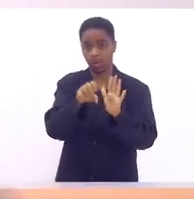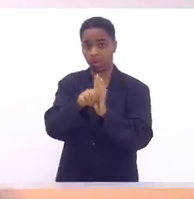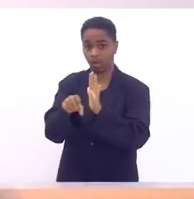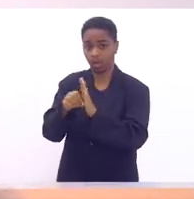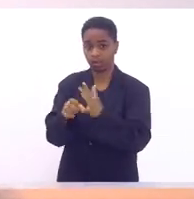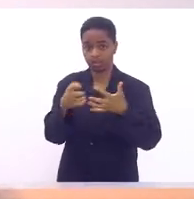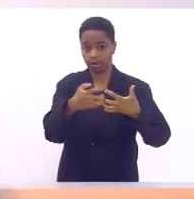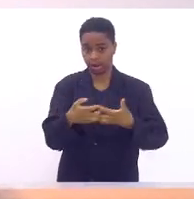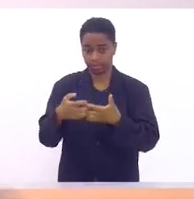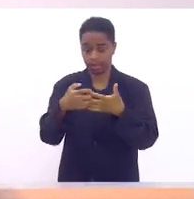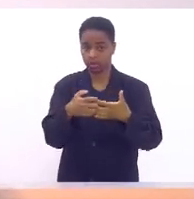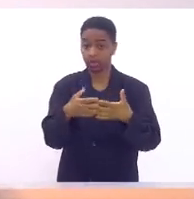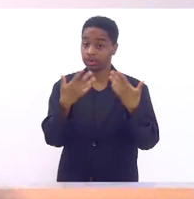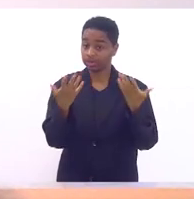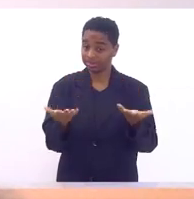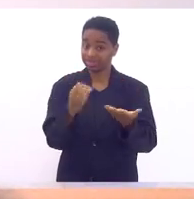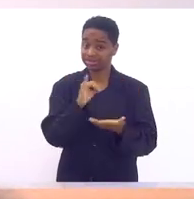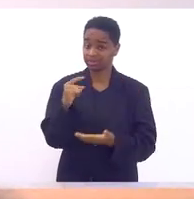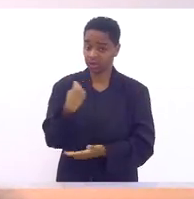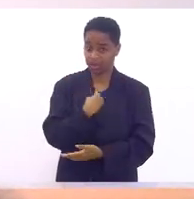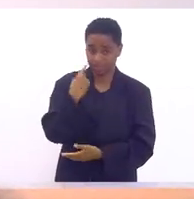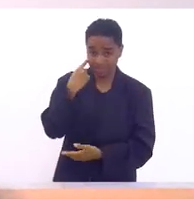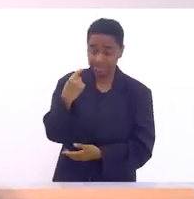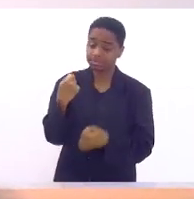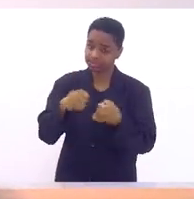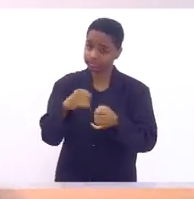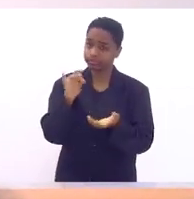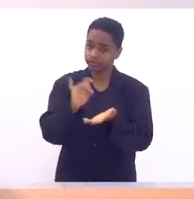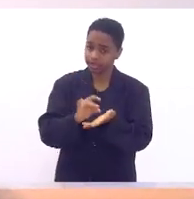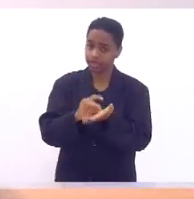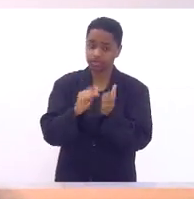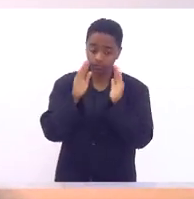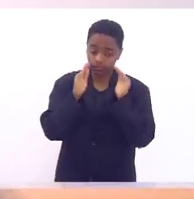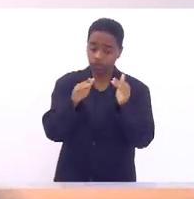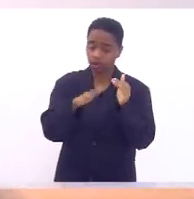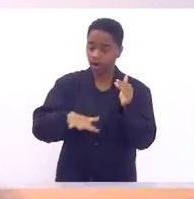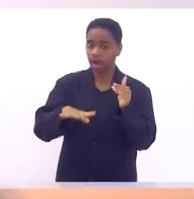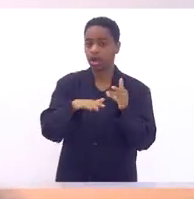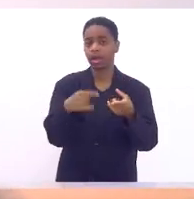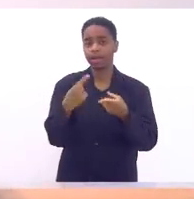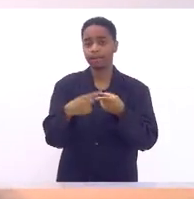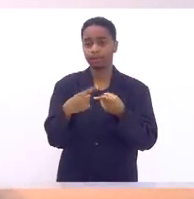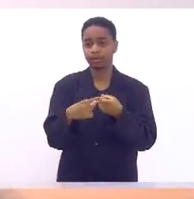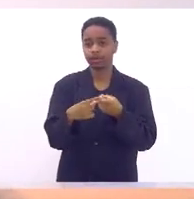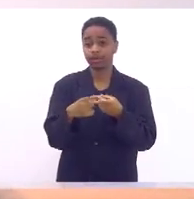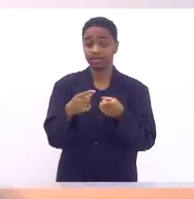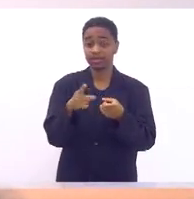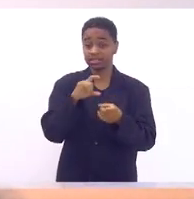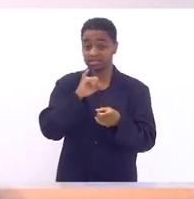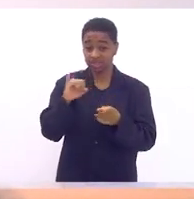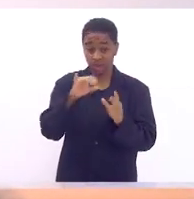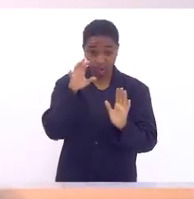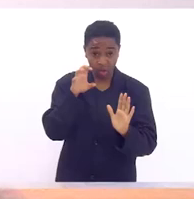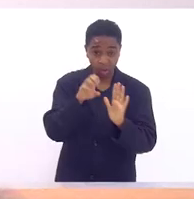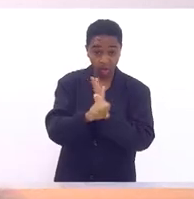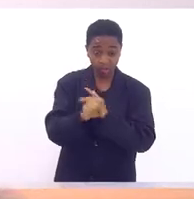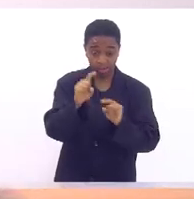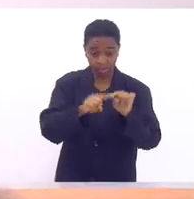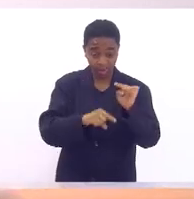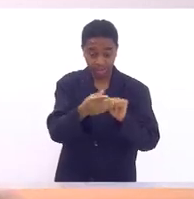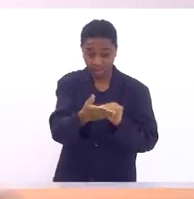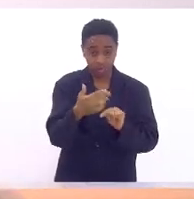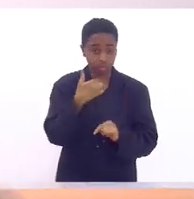então quando a gente pensar nisso tem que pensar mesmo porque uma uma uma carga furtada ela não pode ser